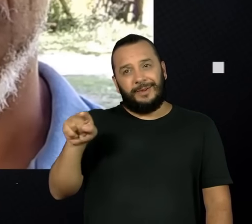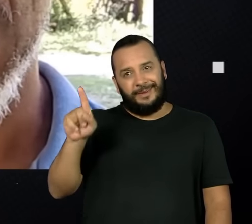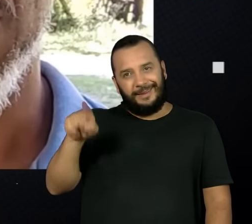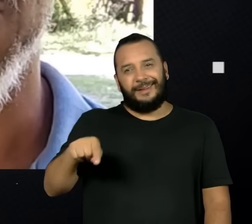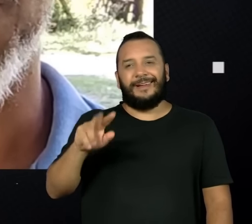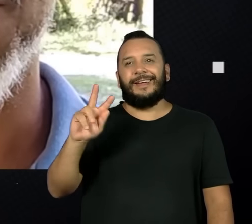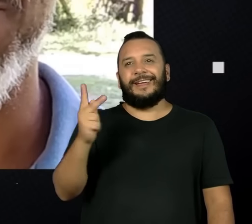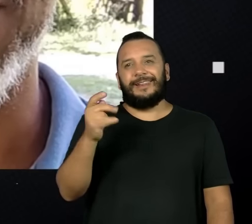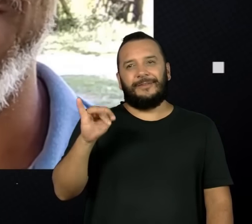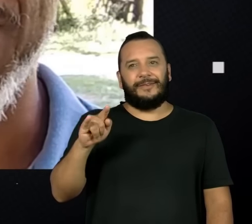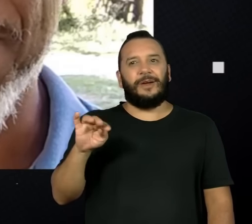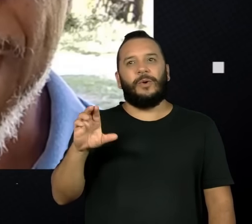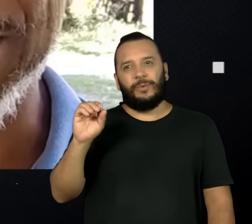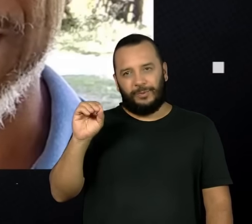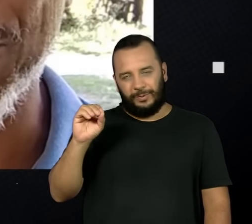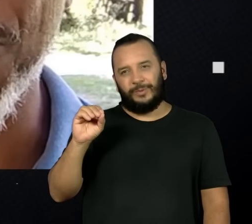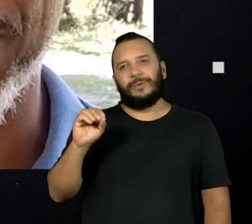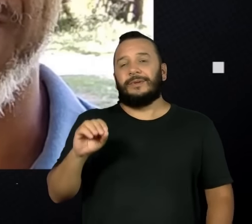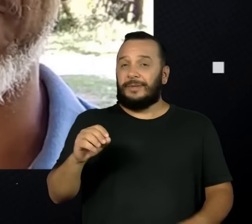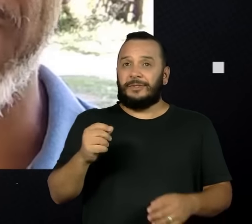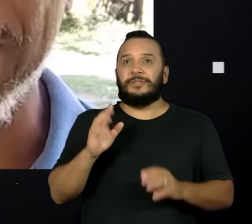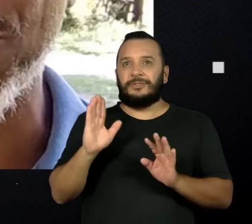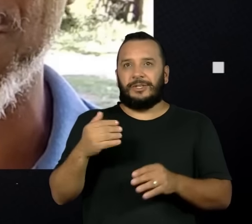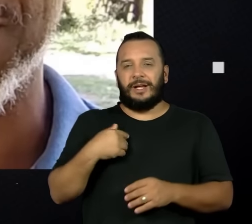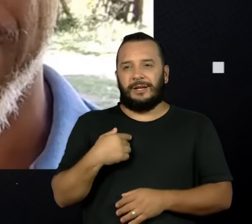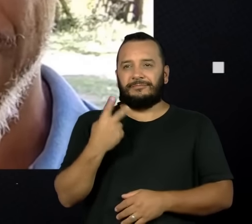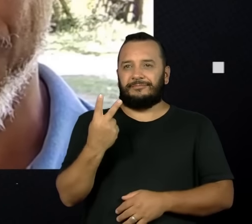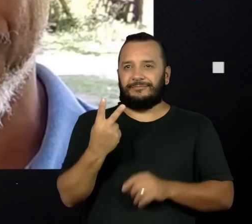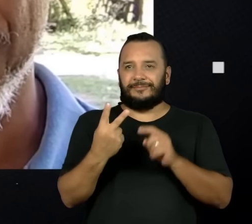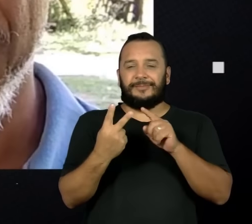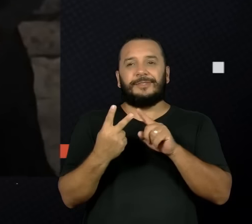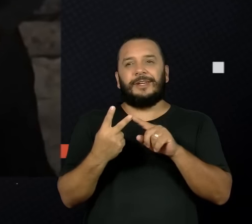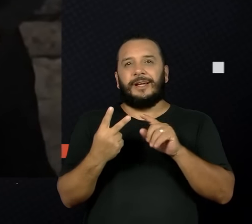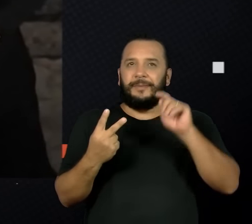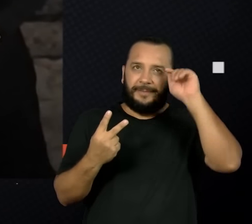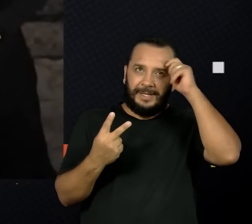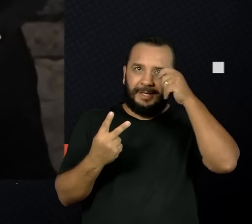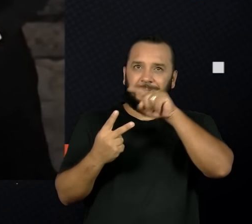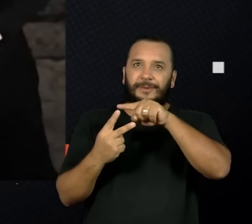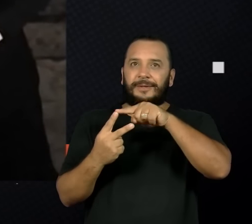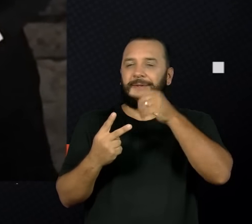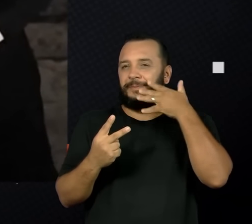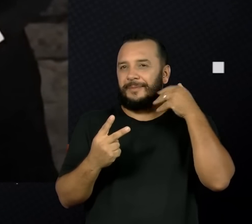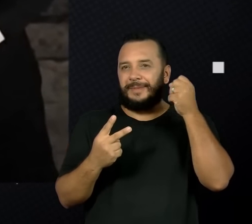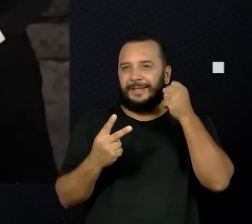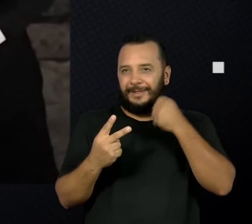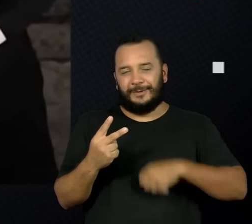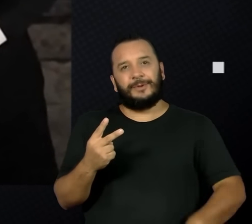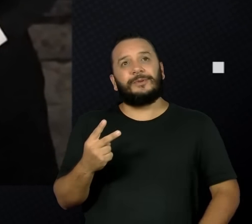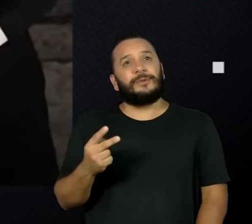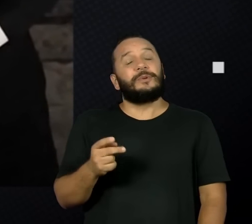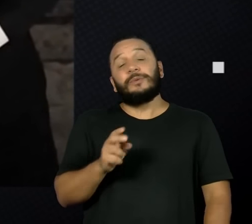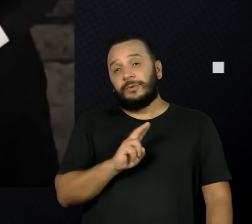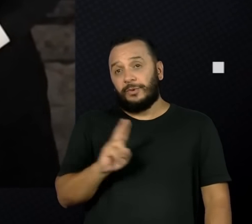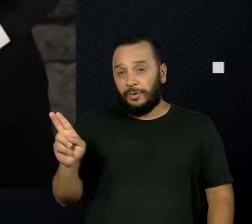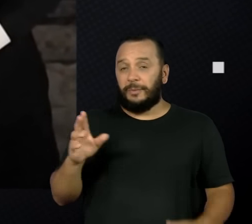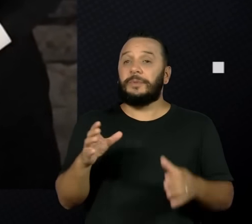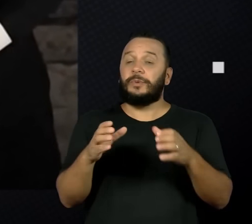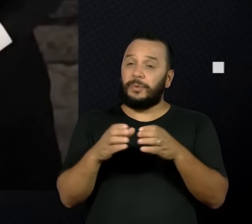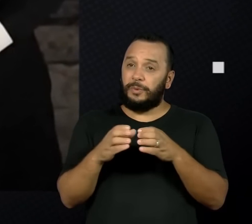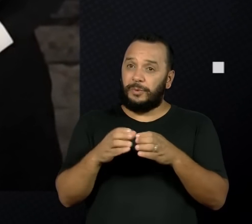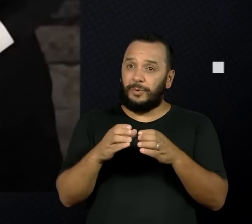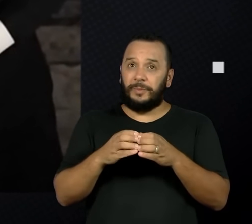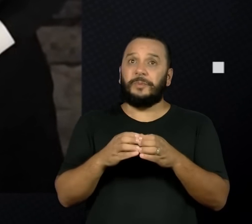e juntos nós formamos a emblemática dupla preto e branco Vale ressaltar que o nome desta dupla certamente